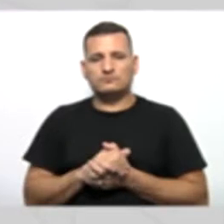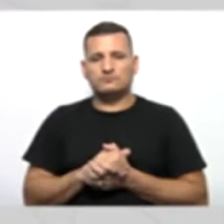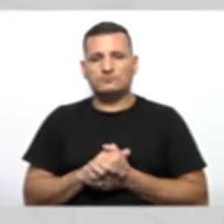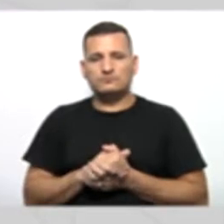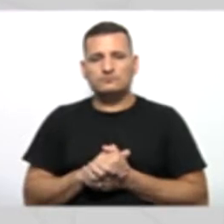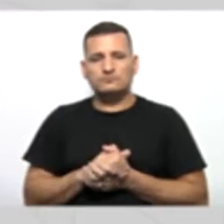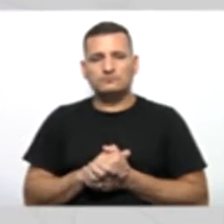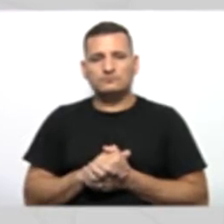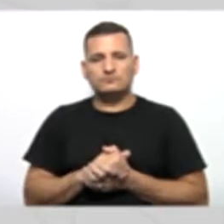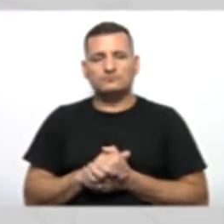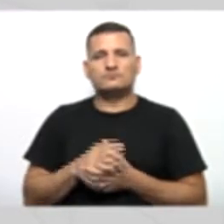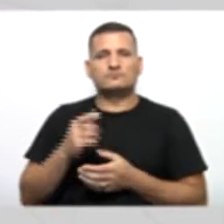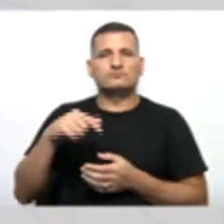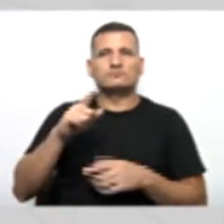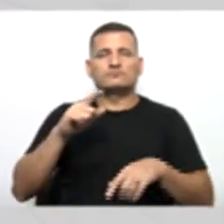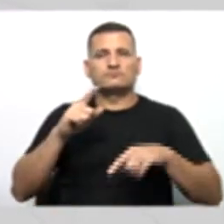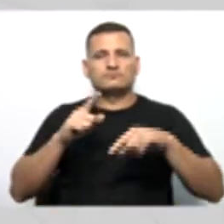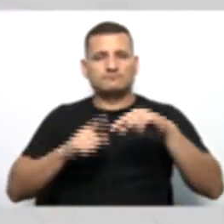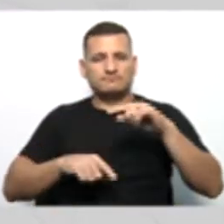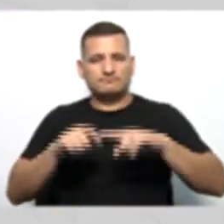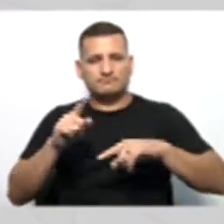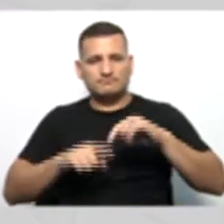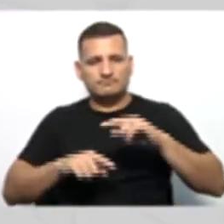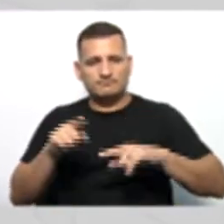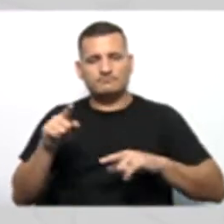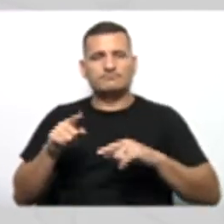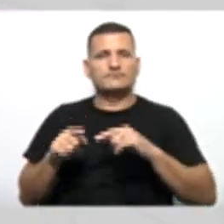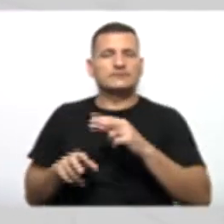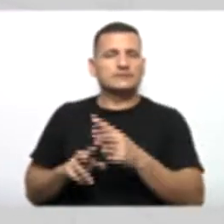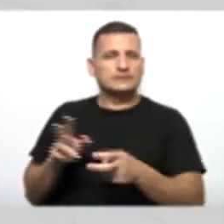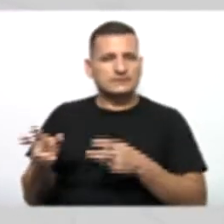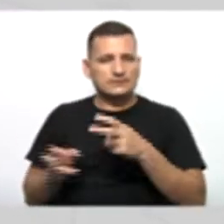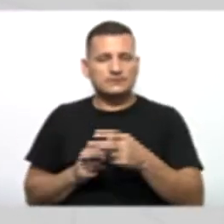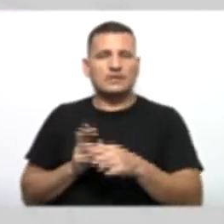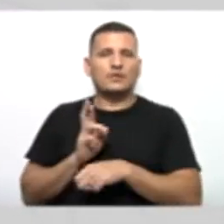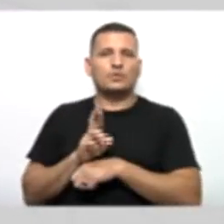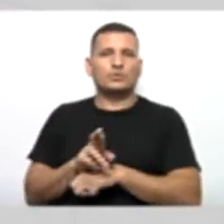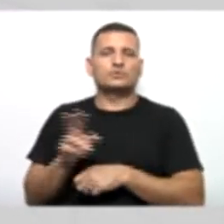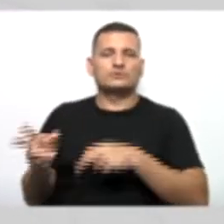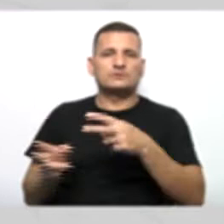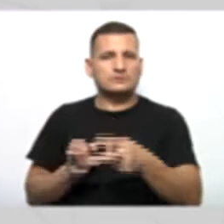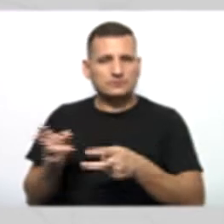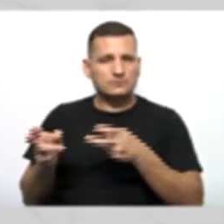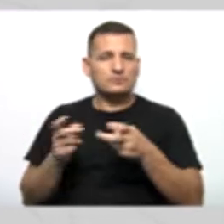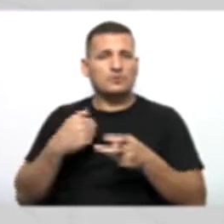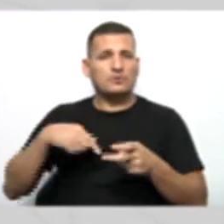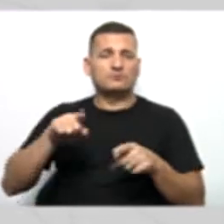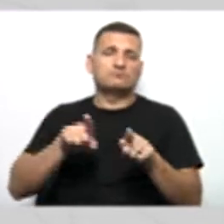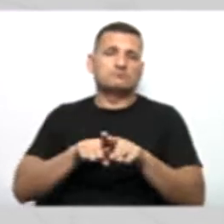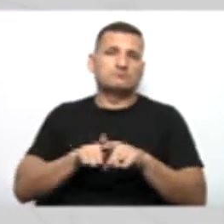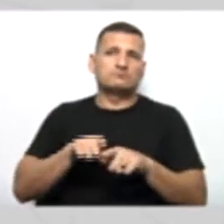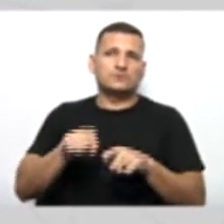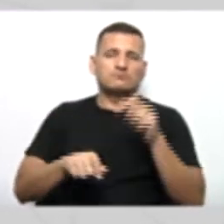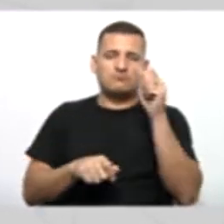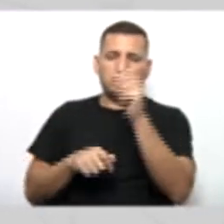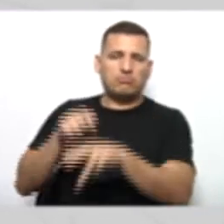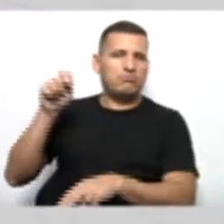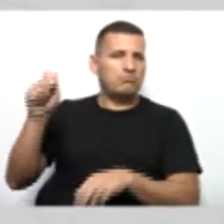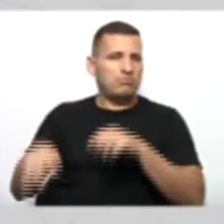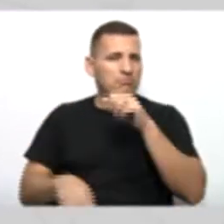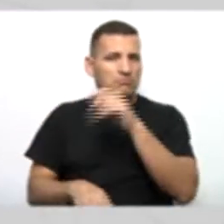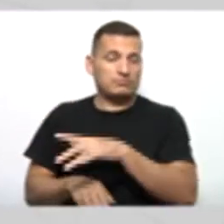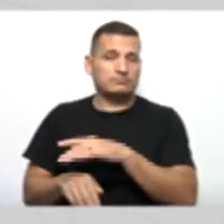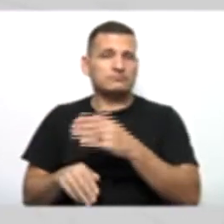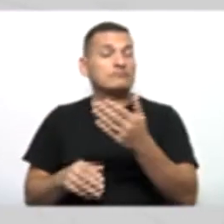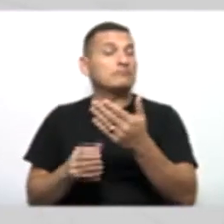quando nós consumimos muitos produtos, consumimos muitos recursos, nós também lançamos muitos dejetos. Naquela época